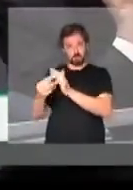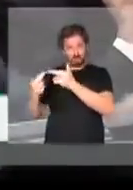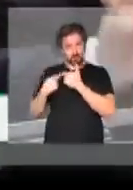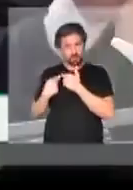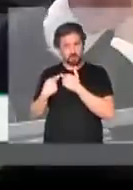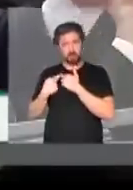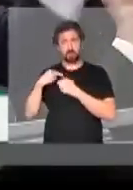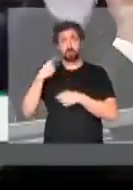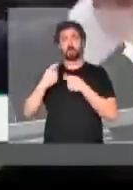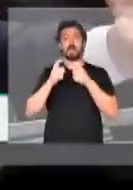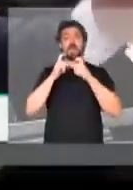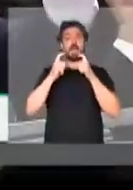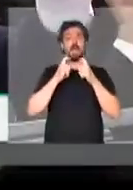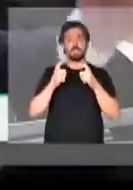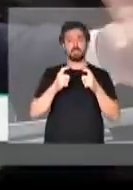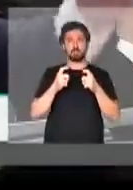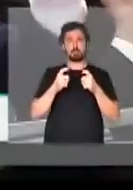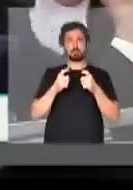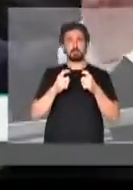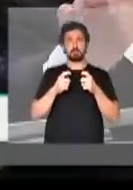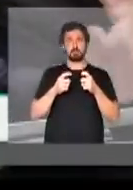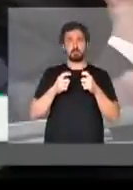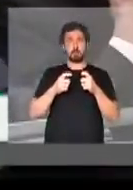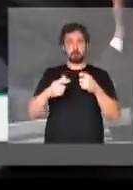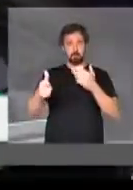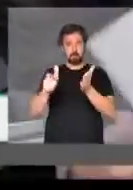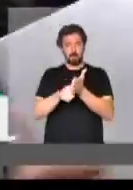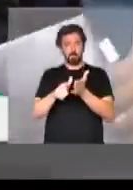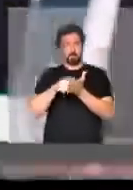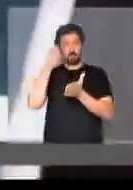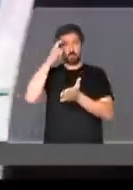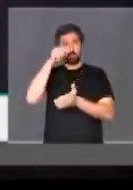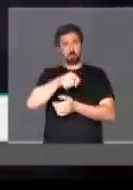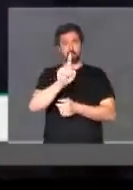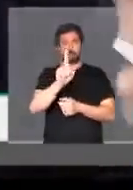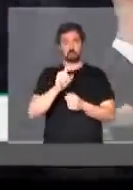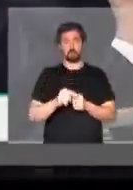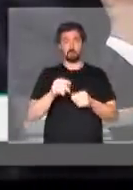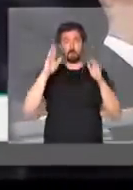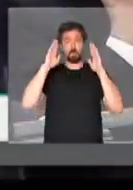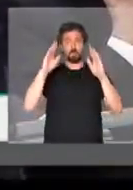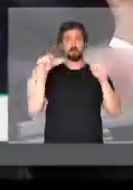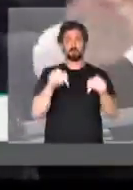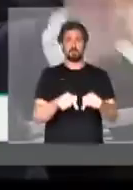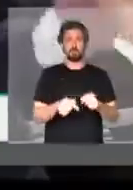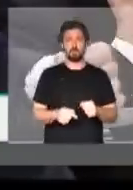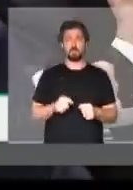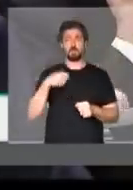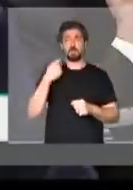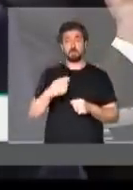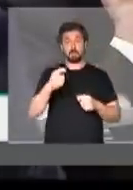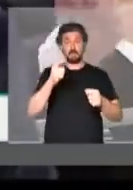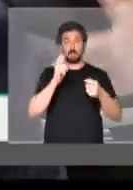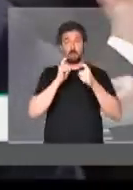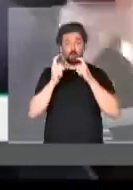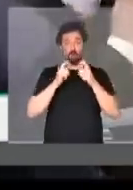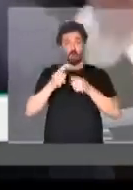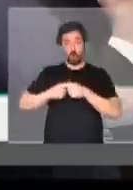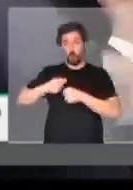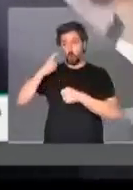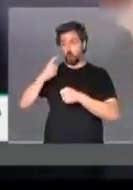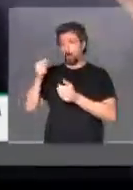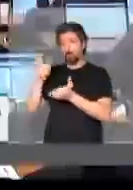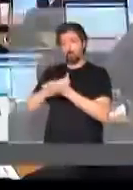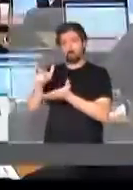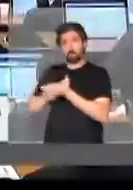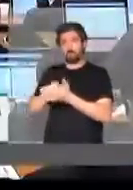responsável. Quem governa para papéis não se preocupa com pessoas. Essa é a questão central. Quem governa para